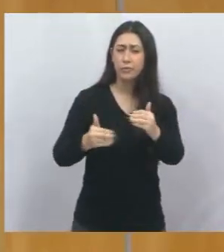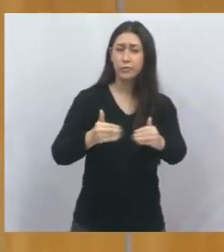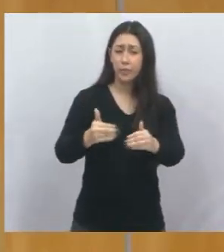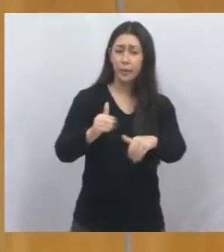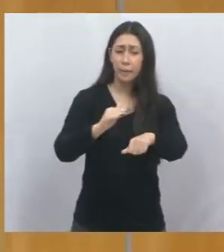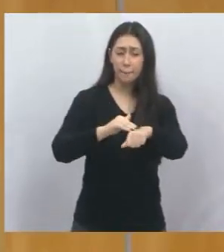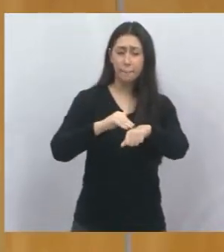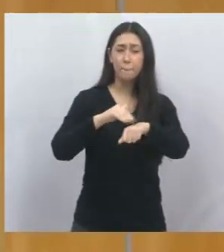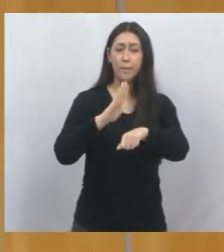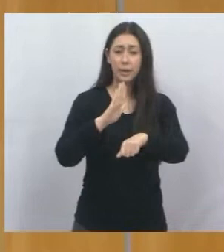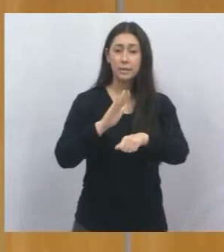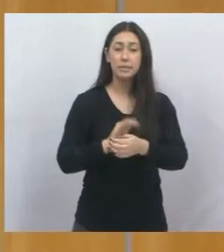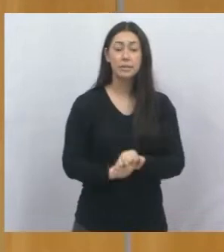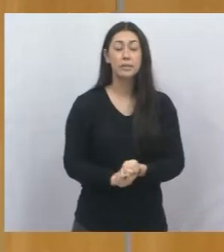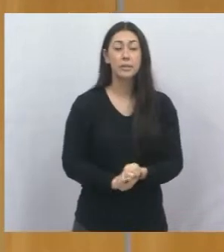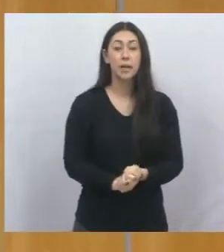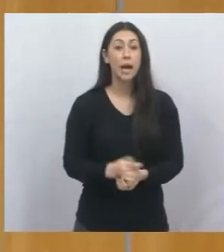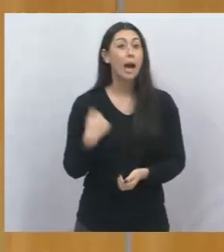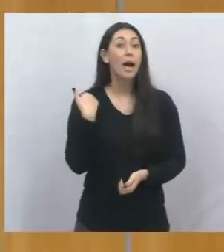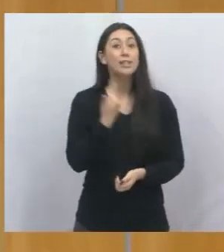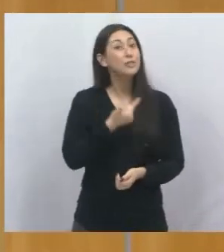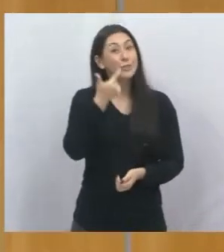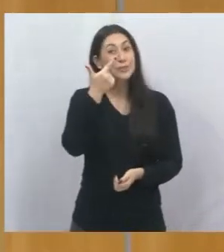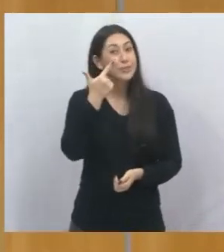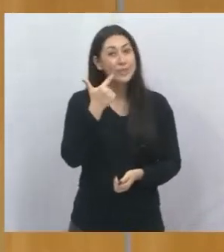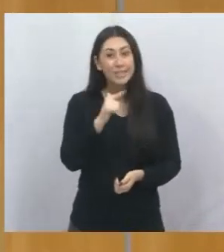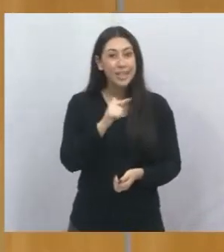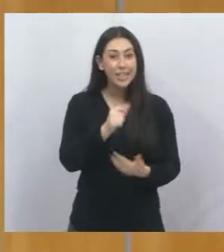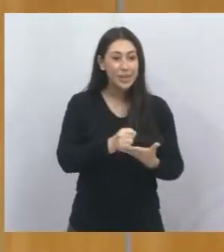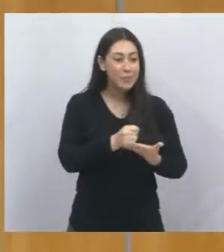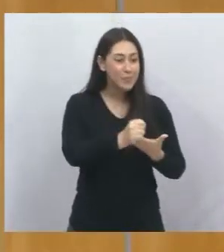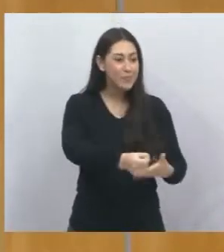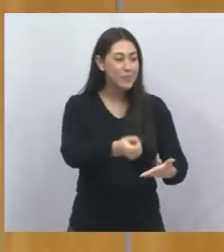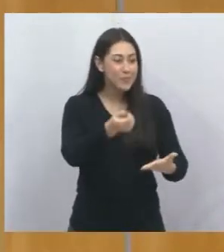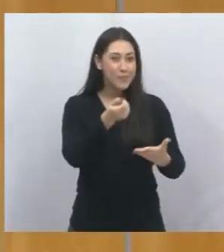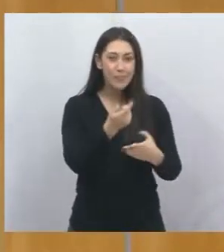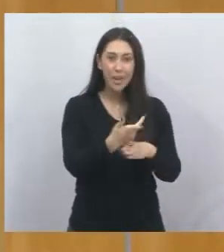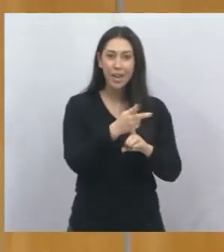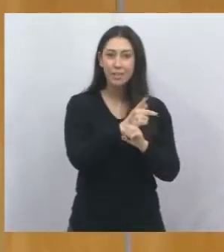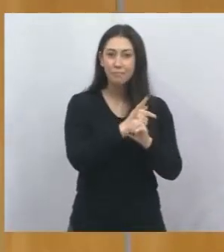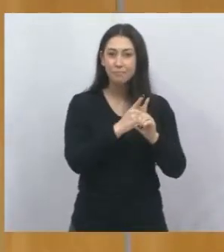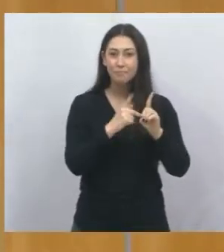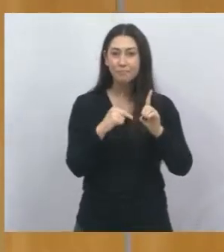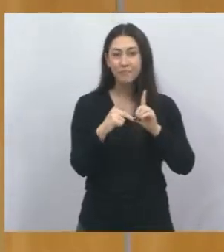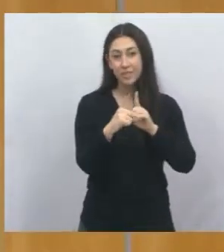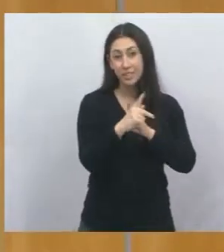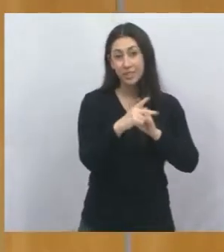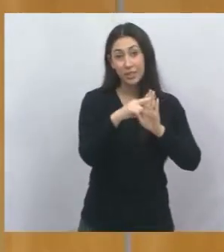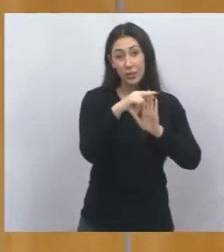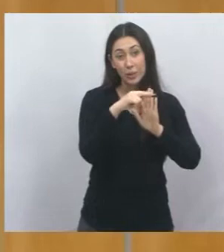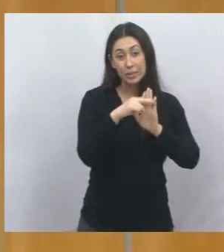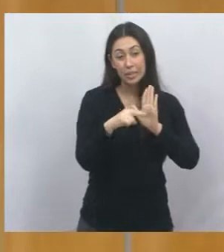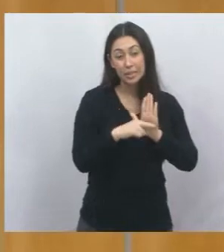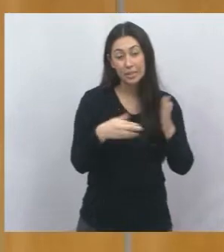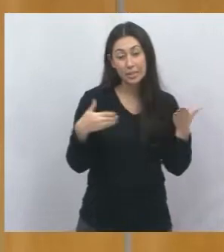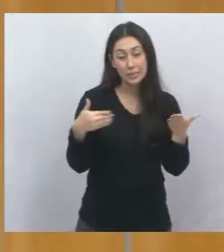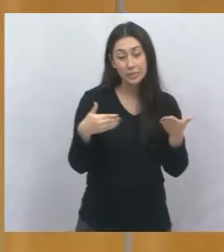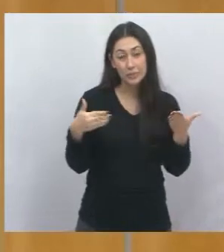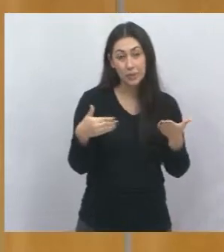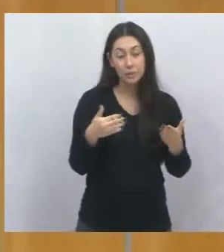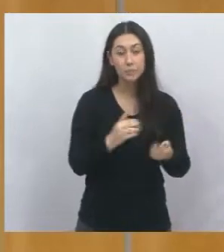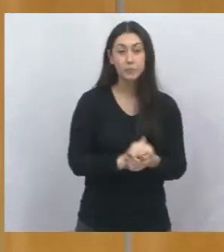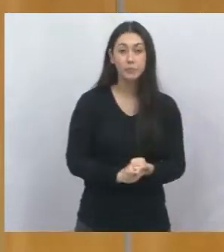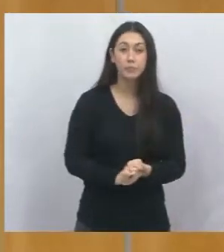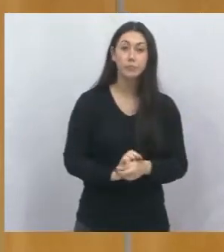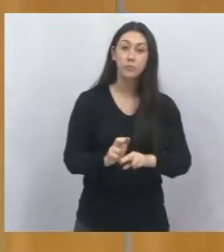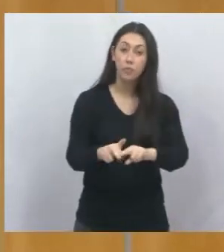elevada. E não dá para sustentar um sistema previdenciário com as regras atuais. Por